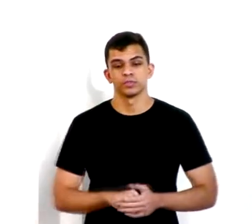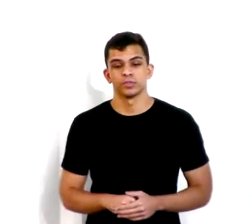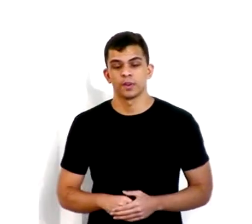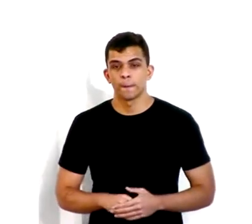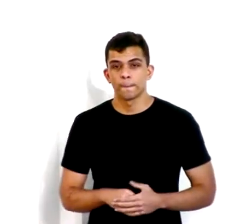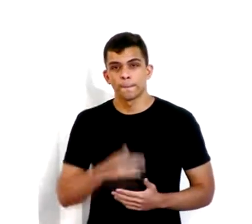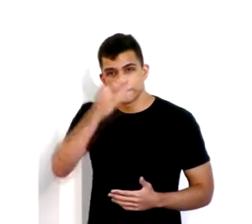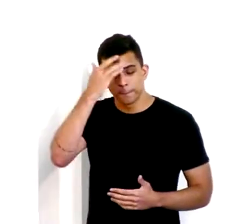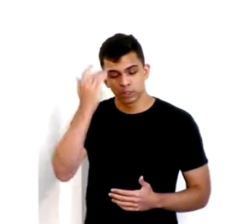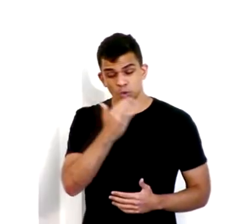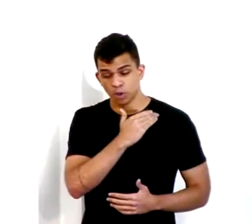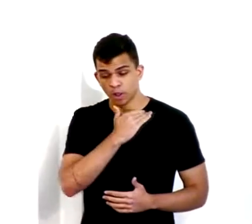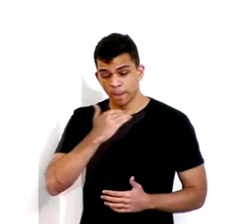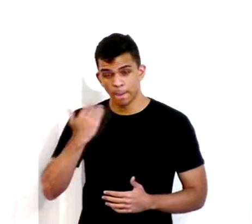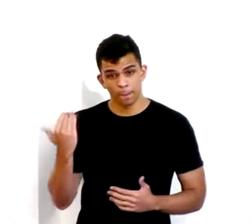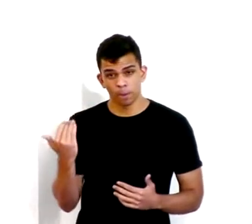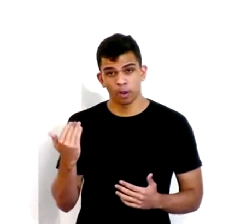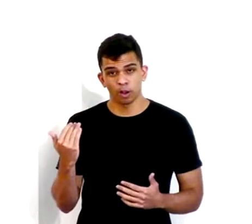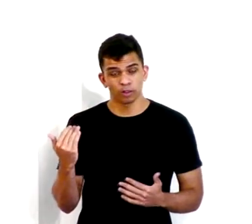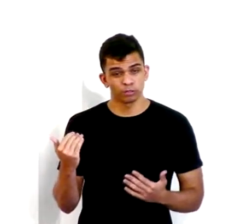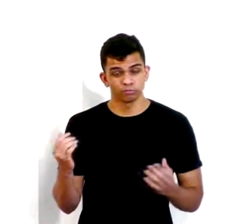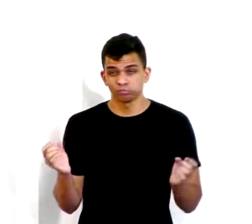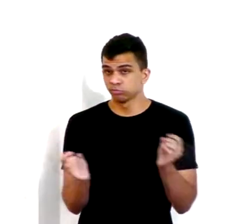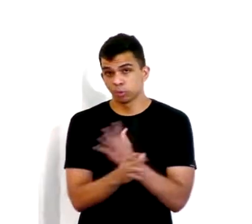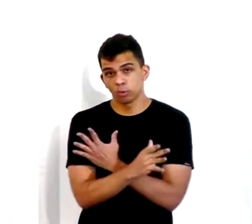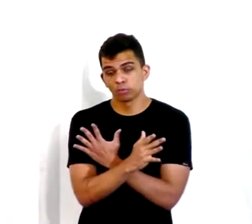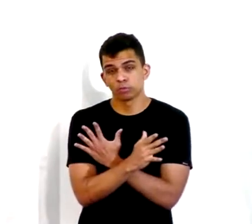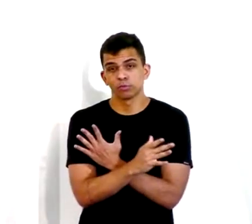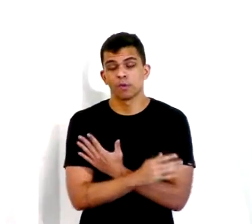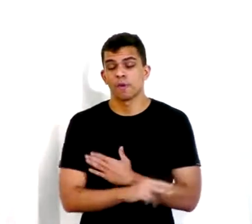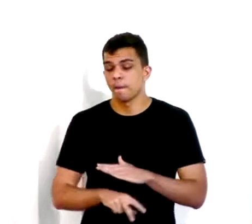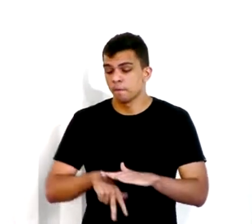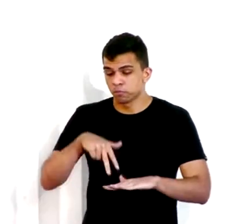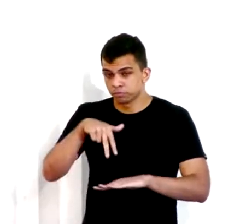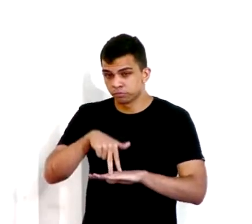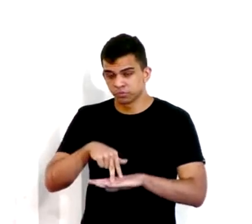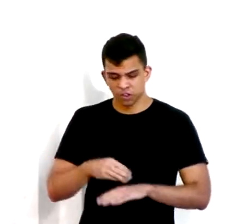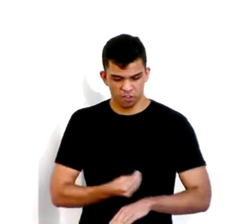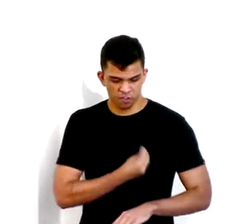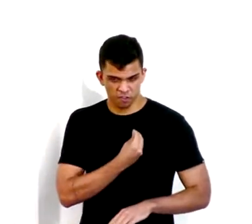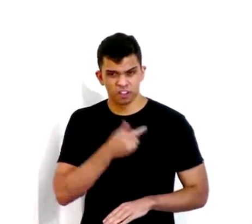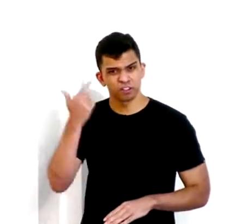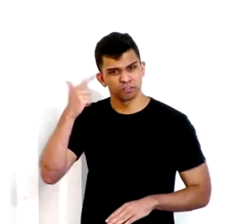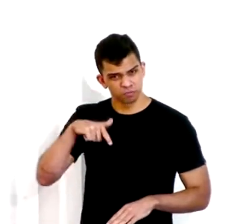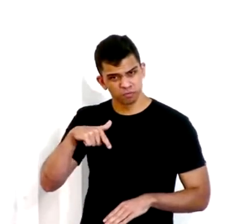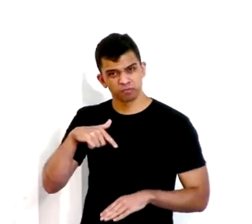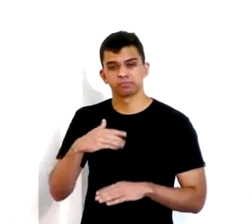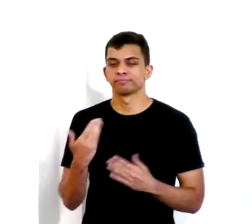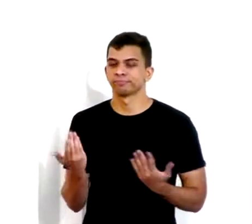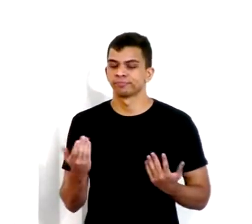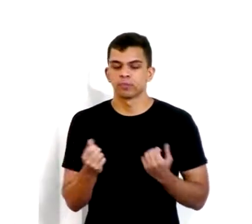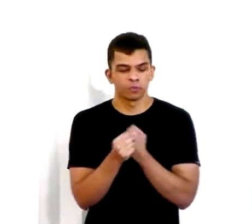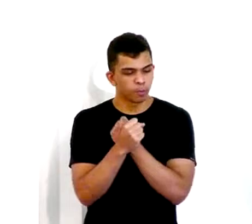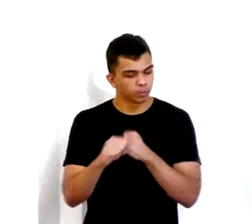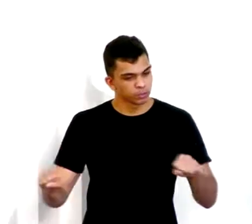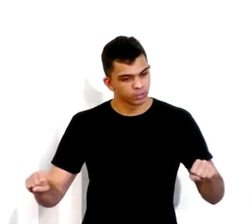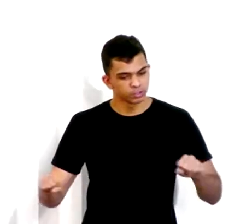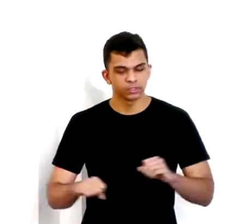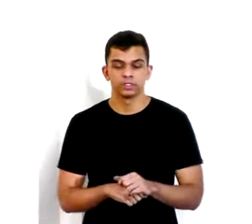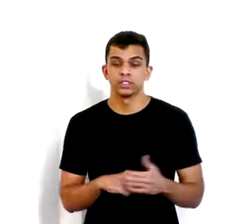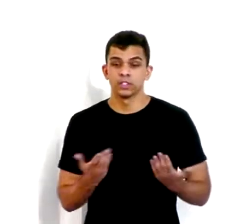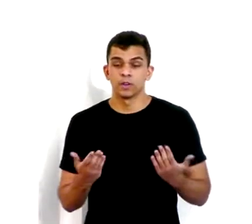à vida. Essa mensagem deveria ser extirpada para tentar adaptar a mensagem do Evangelho para o